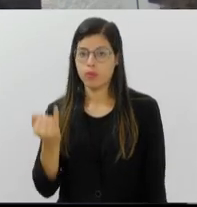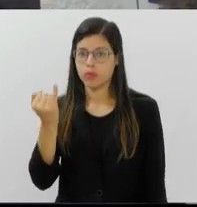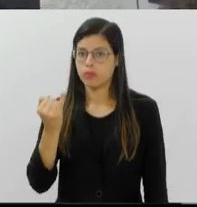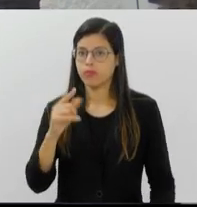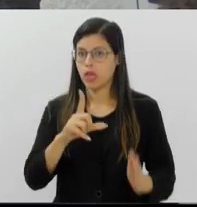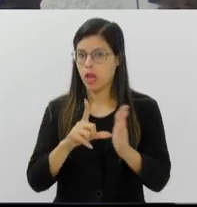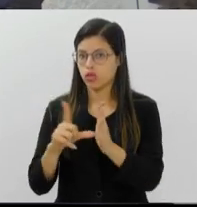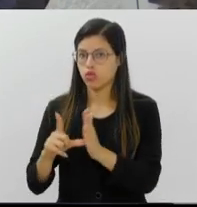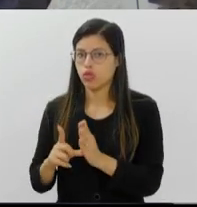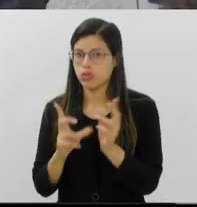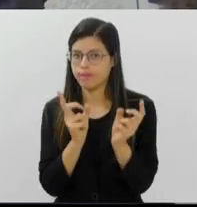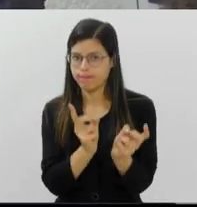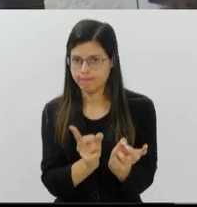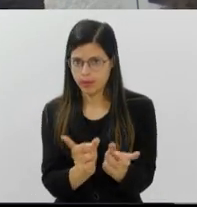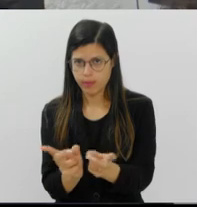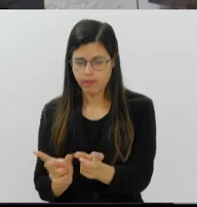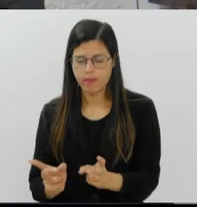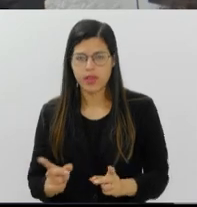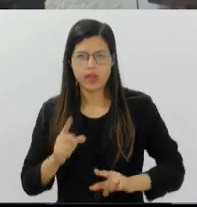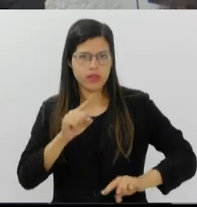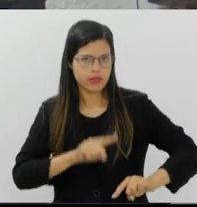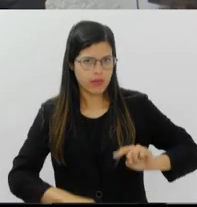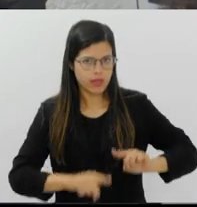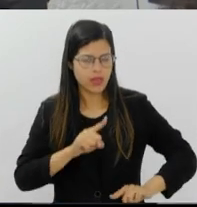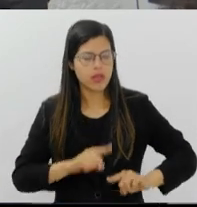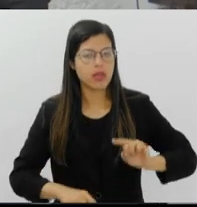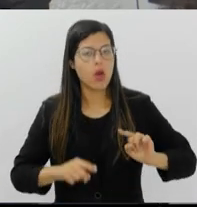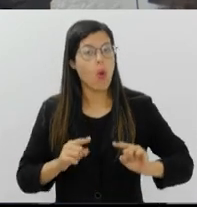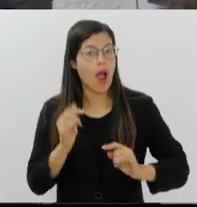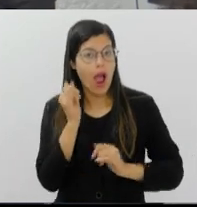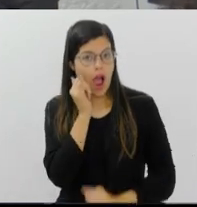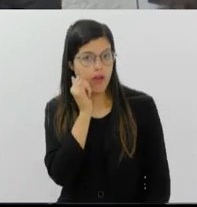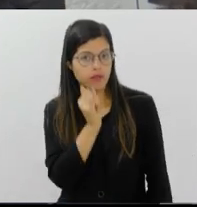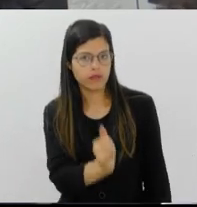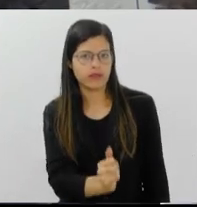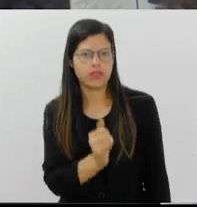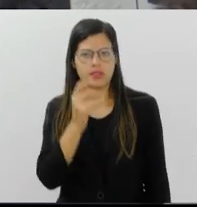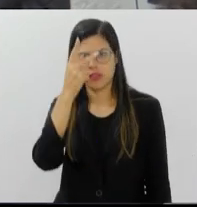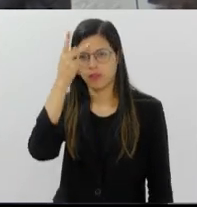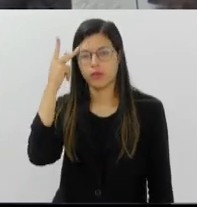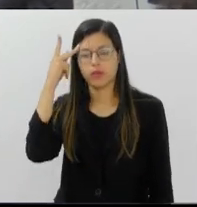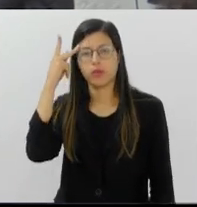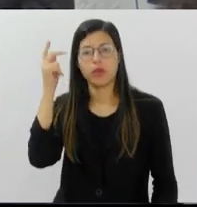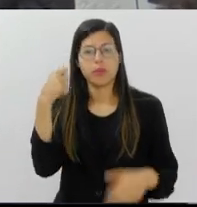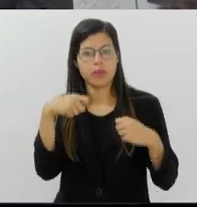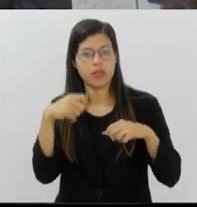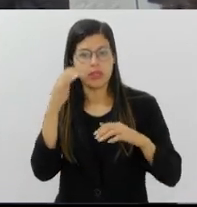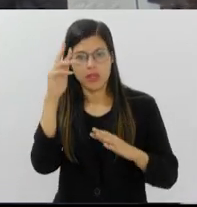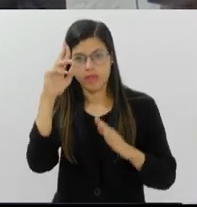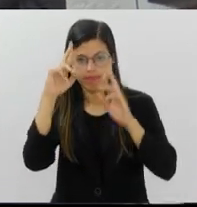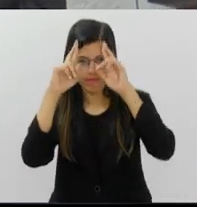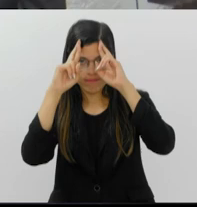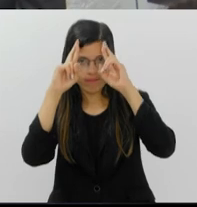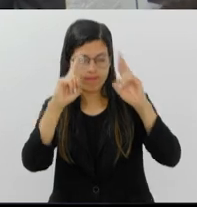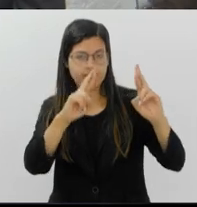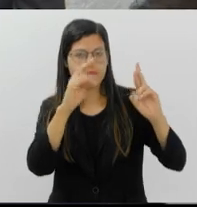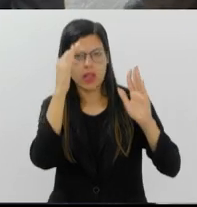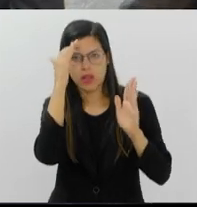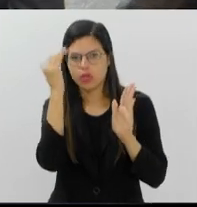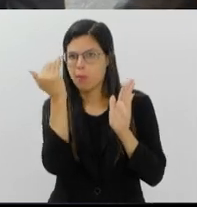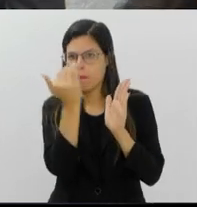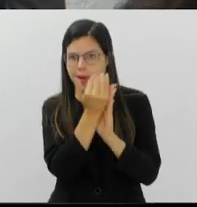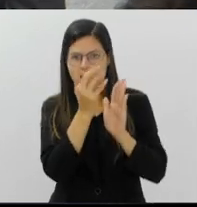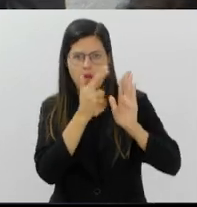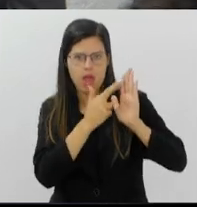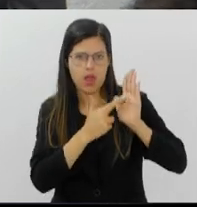vá proceder à venda desse tipo de equipamento informe ao cliente final a necessidade de respeitar essas regras e das limitações